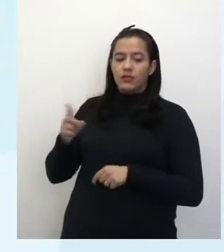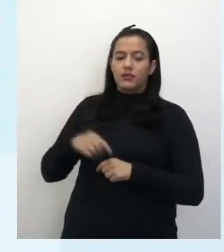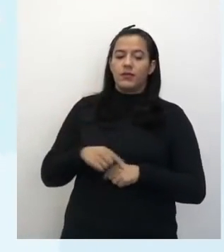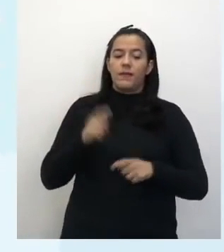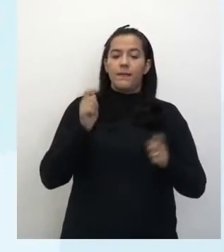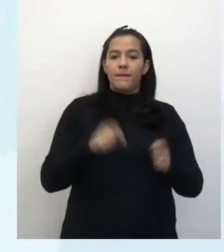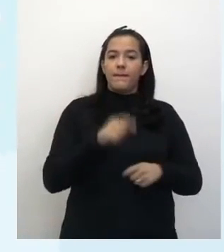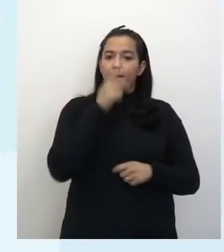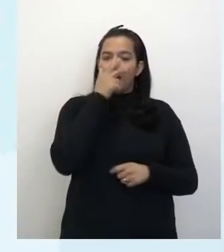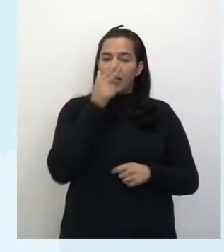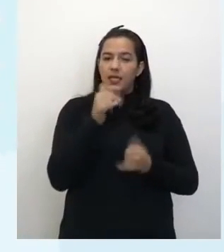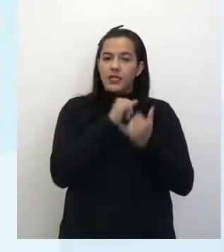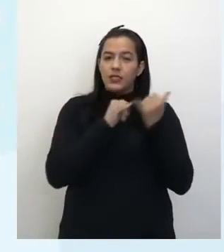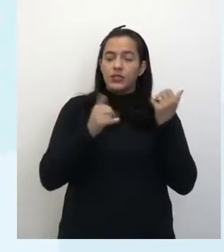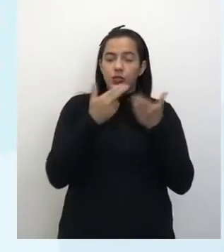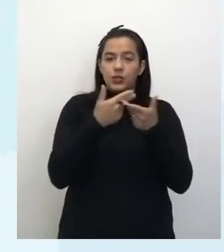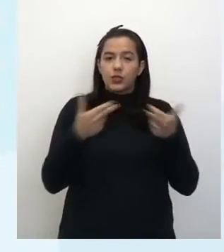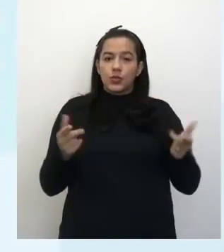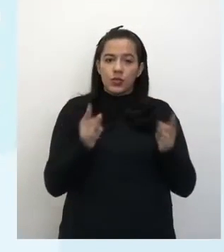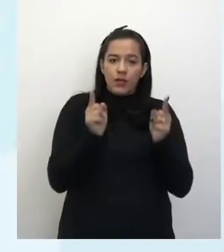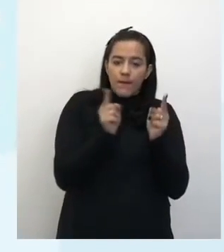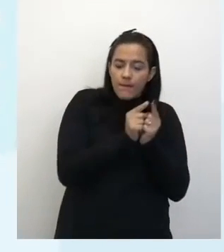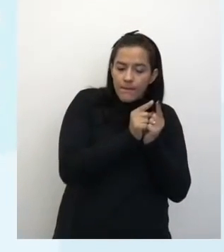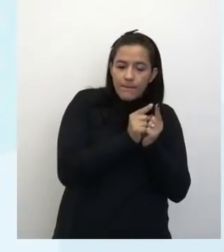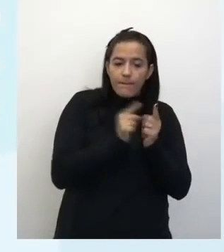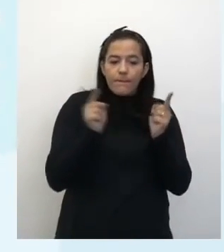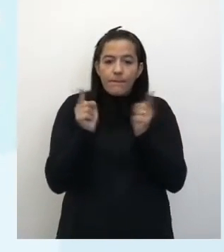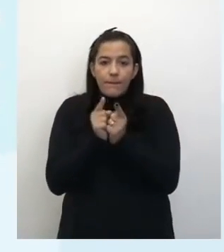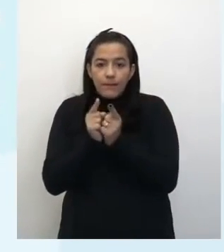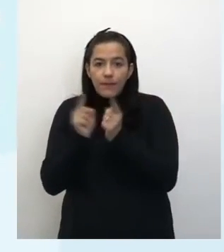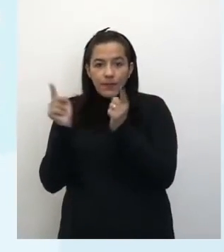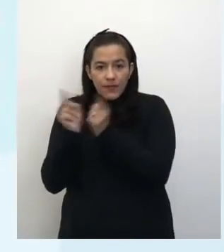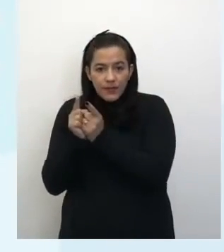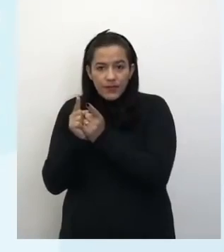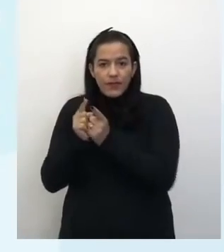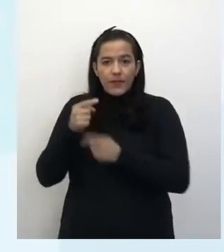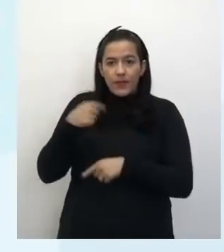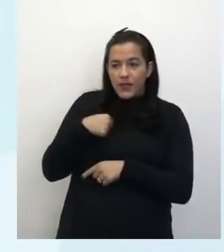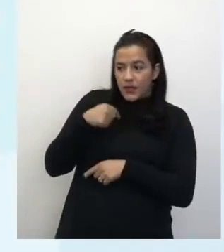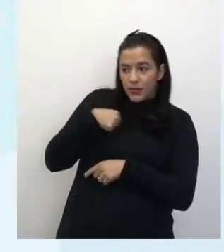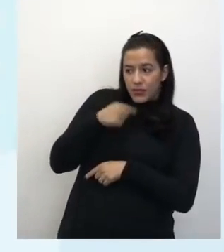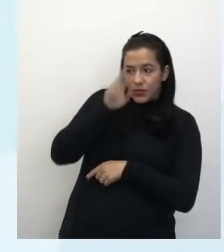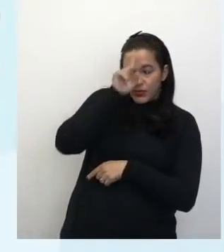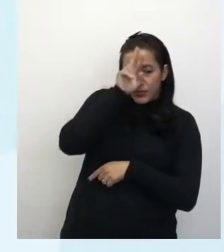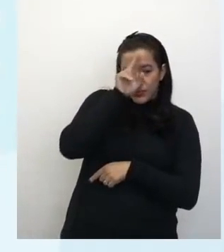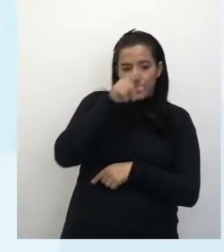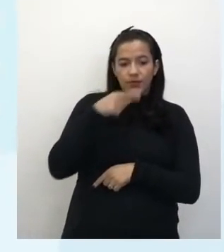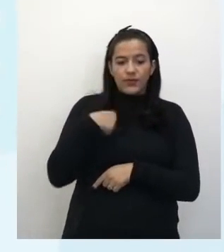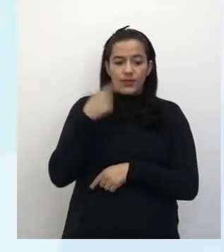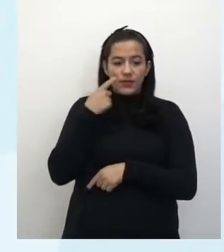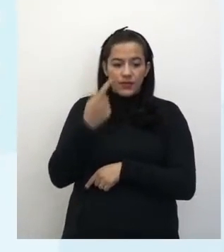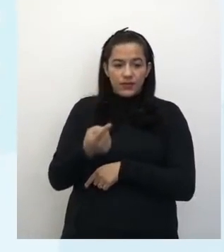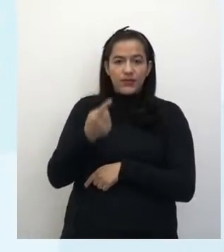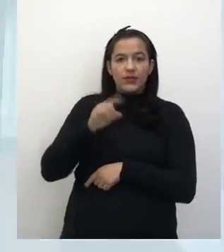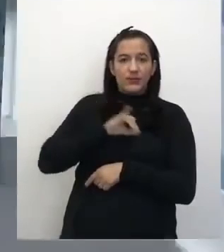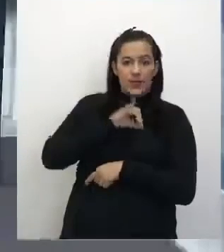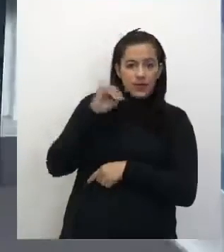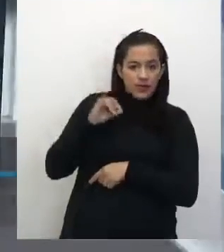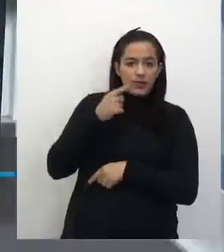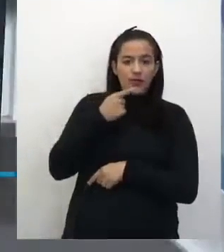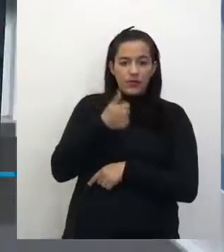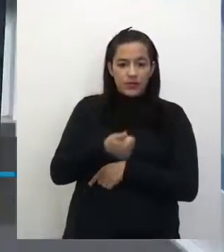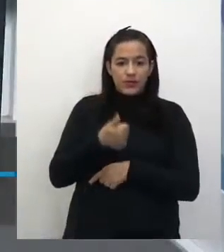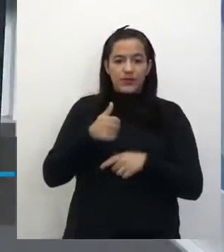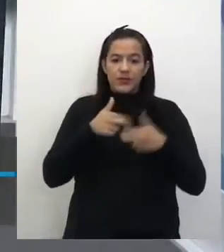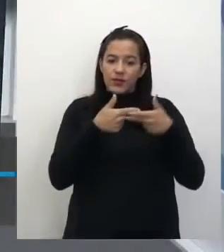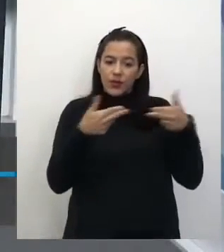Parece nome de coisa pequenas, formiguinhas. Oi, meu nome é Deci, Centi e Mili, né? Não é nome de coisa grande,